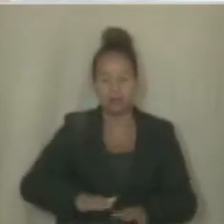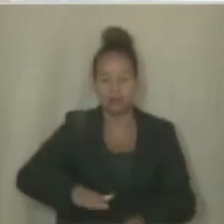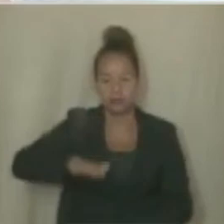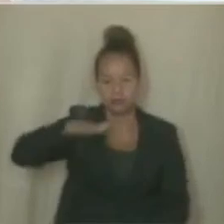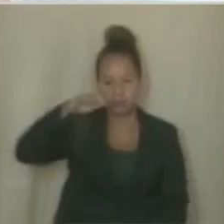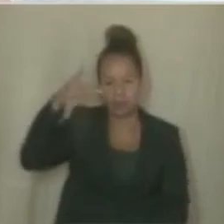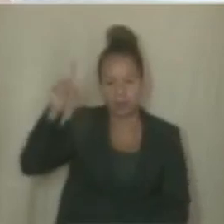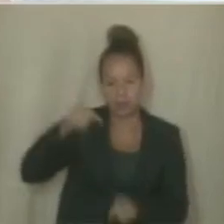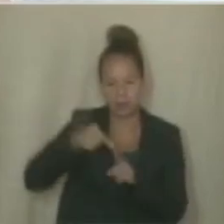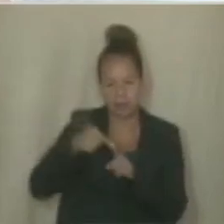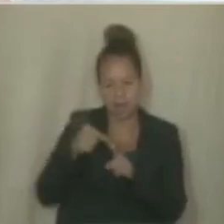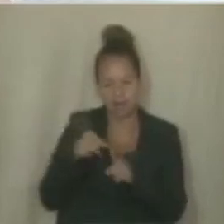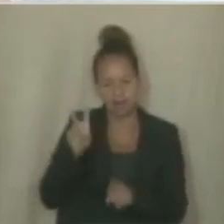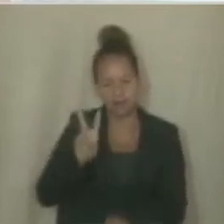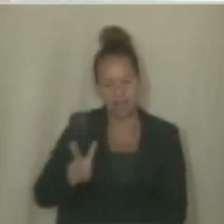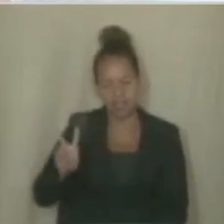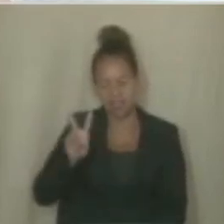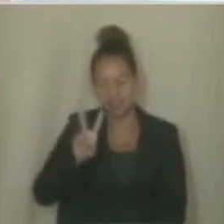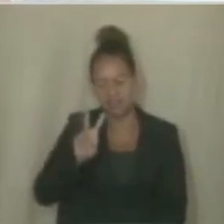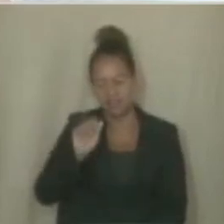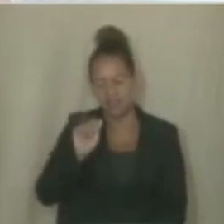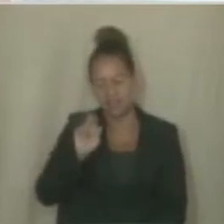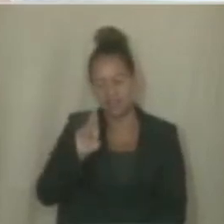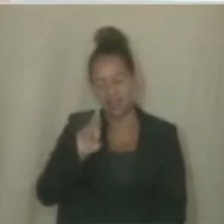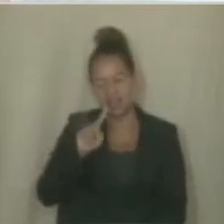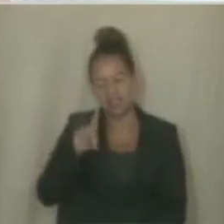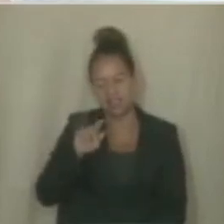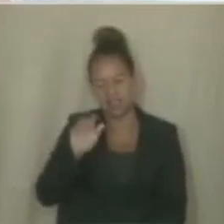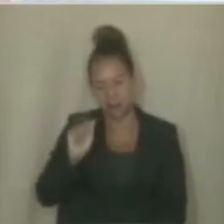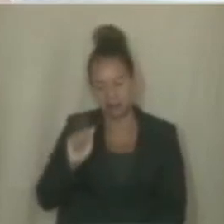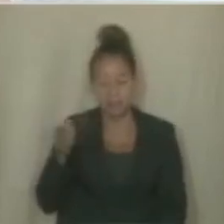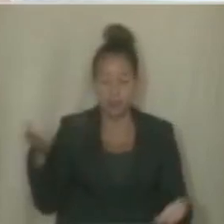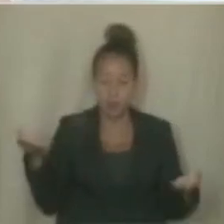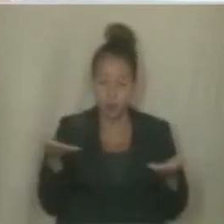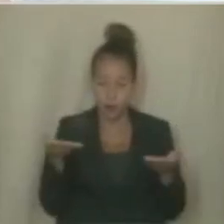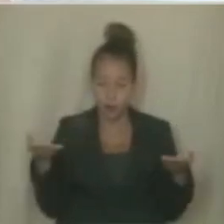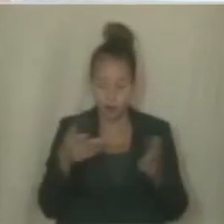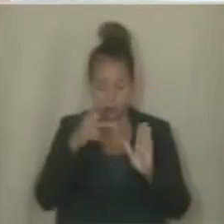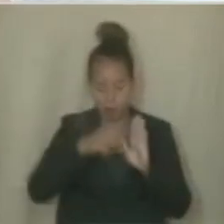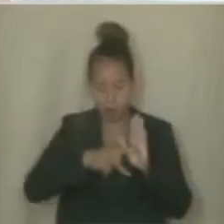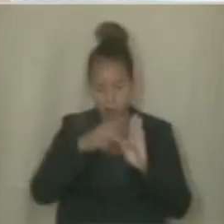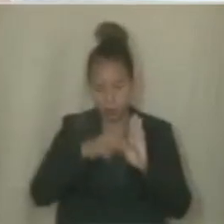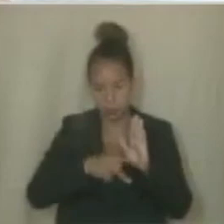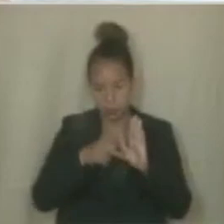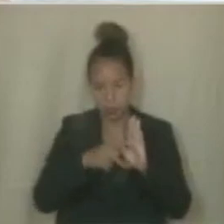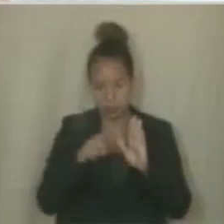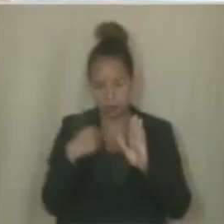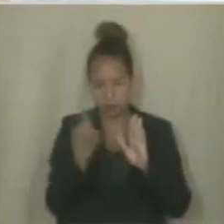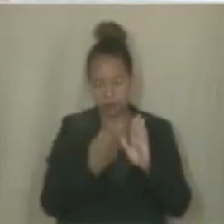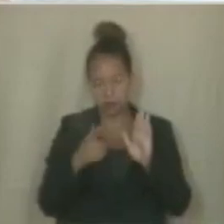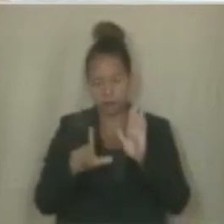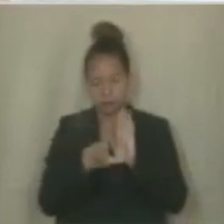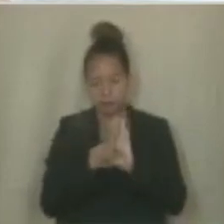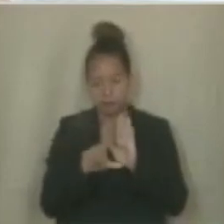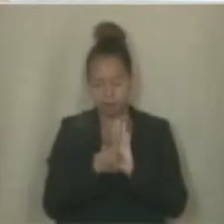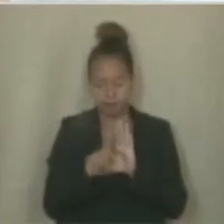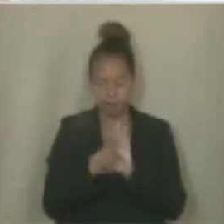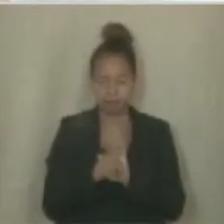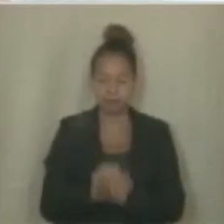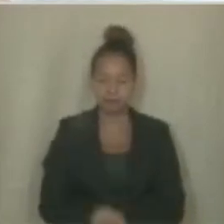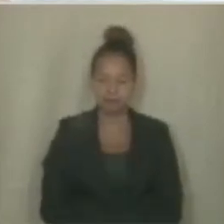bairro bairro da vá e hoje projeto nosso de